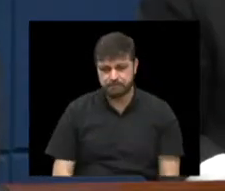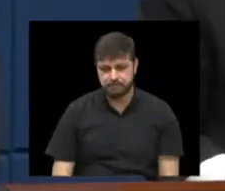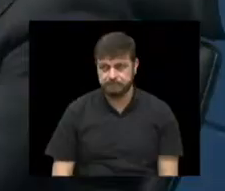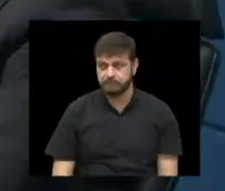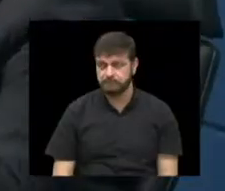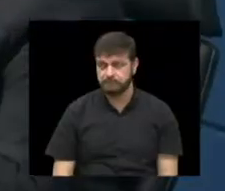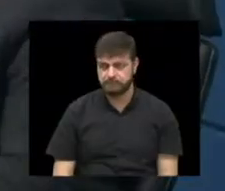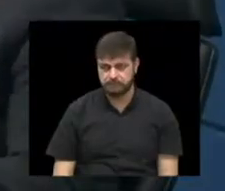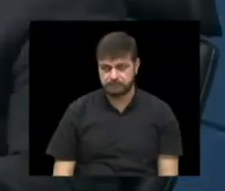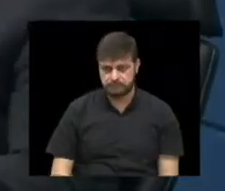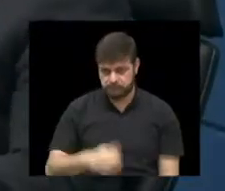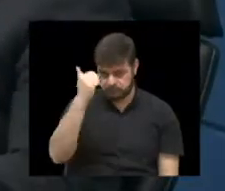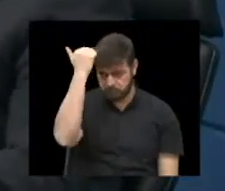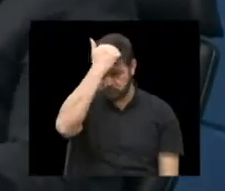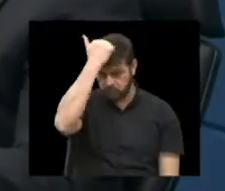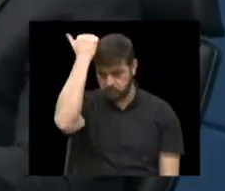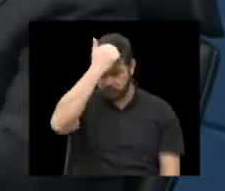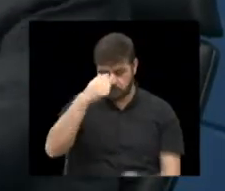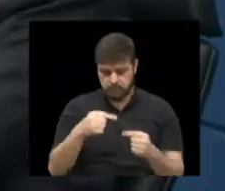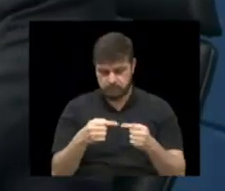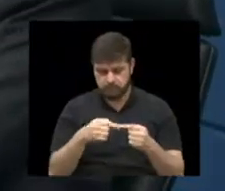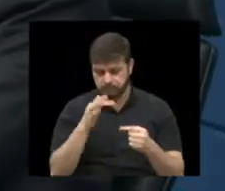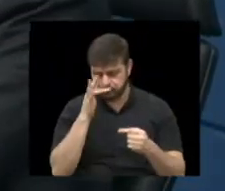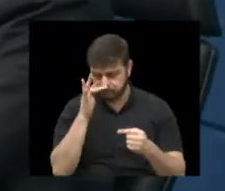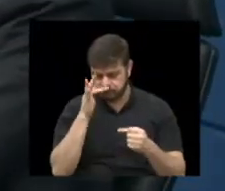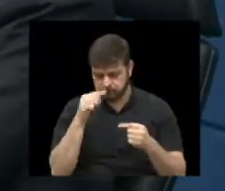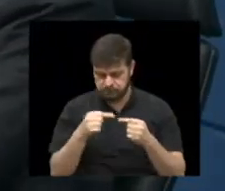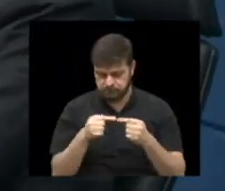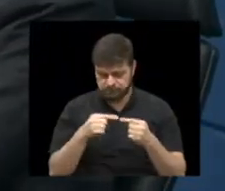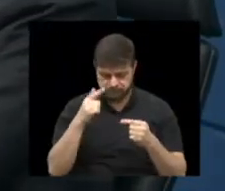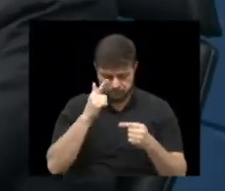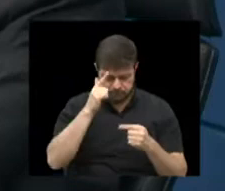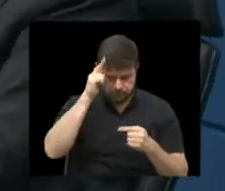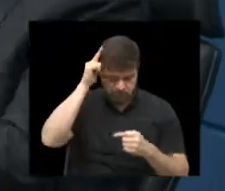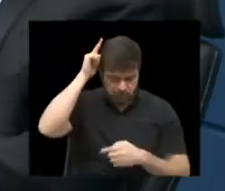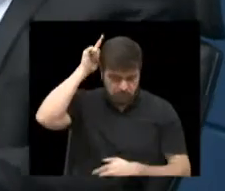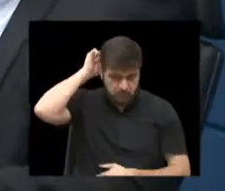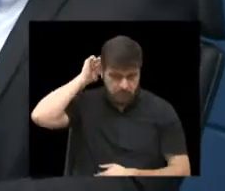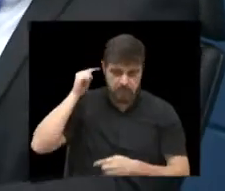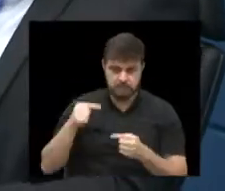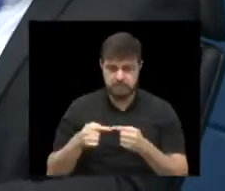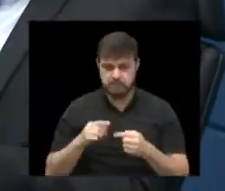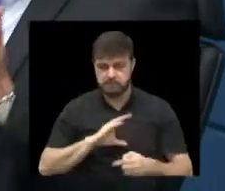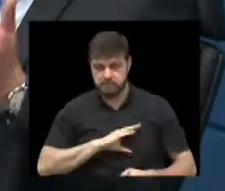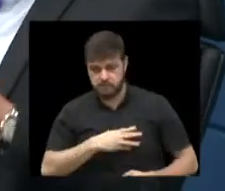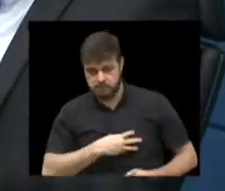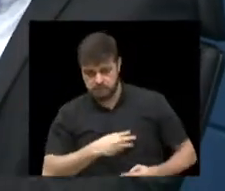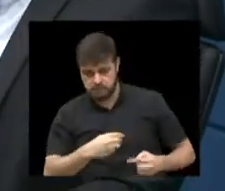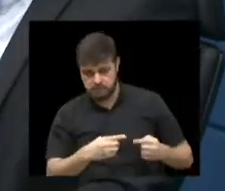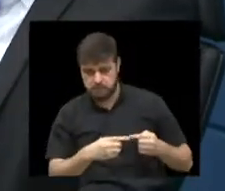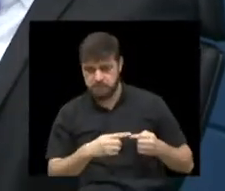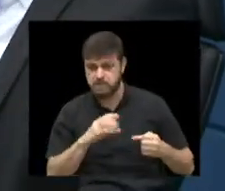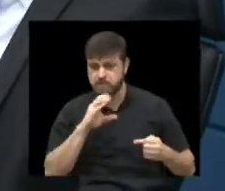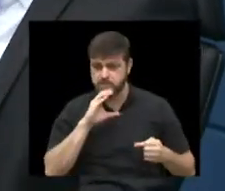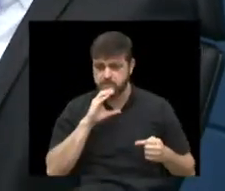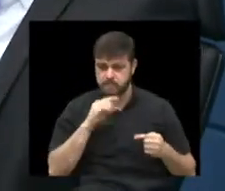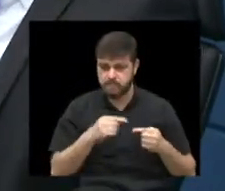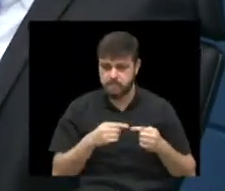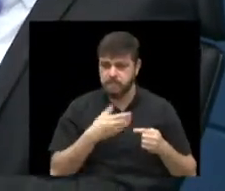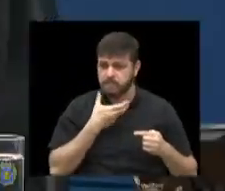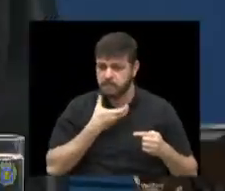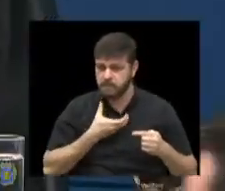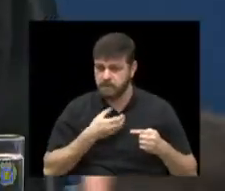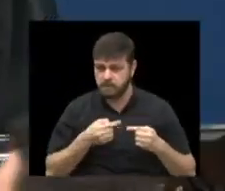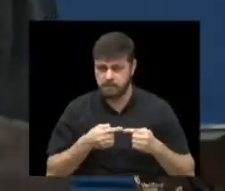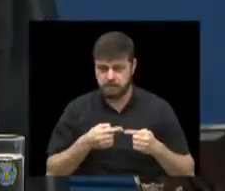Elias. Ailton da Farmácia, sim. Flores, sim. Aurélio Cláudio, sim. Campos Filho, sim. Carlão do PT, sim. Carmo Luiz,